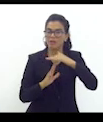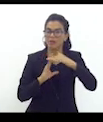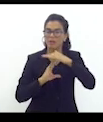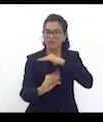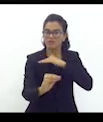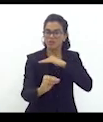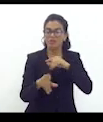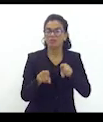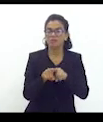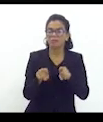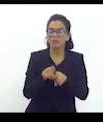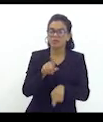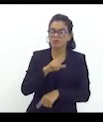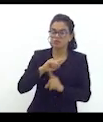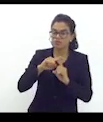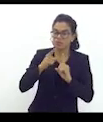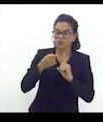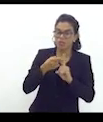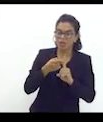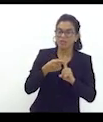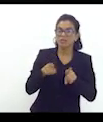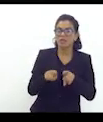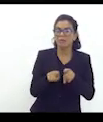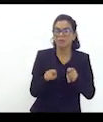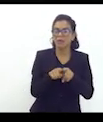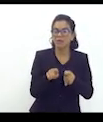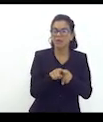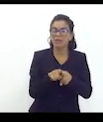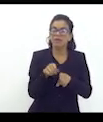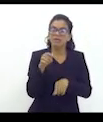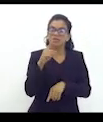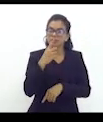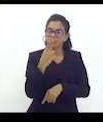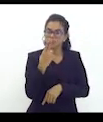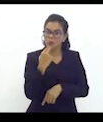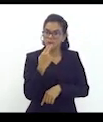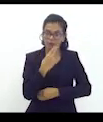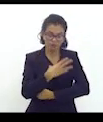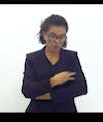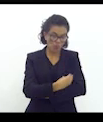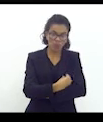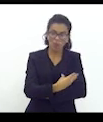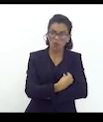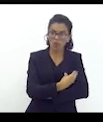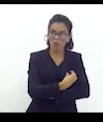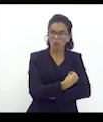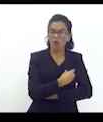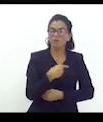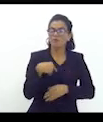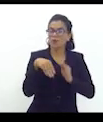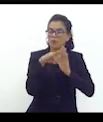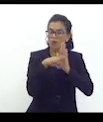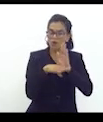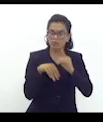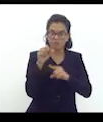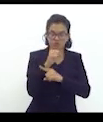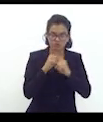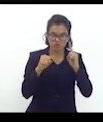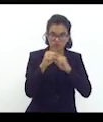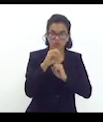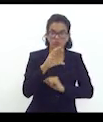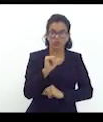proteção, gestantes e nutrizes inscritas no Cadastro Único para programas sociais, também do